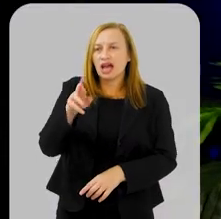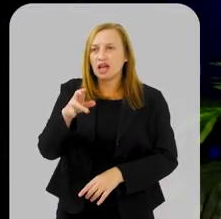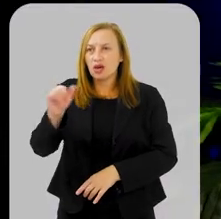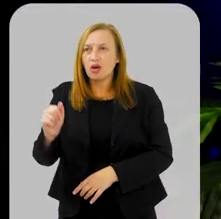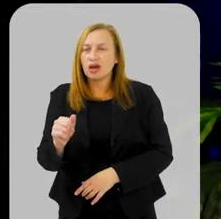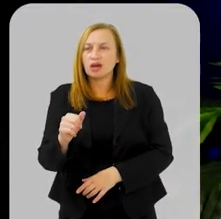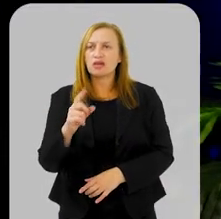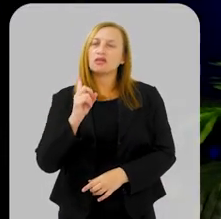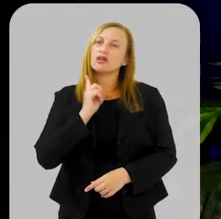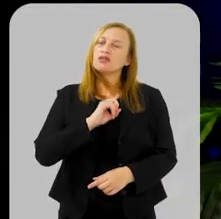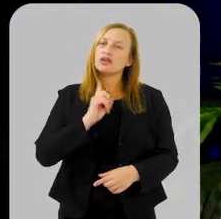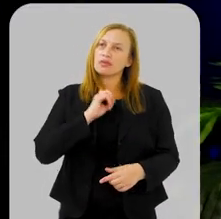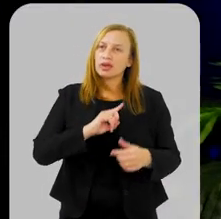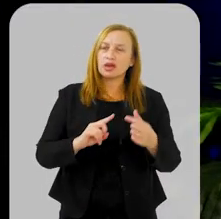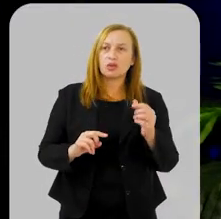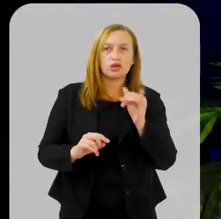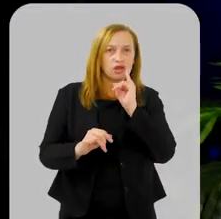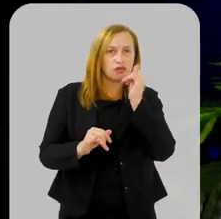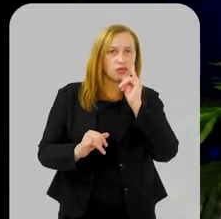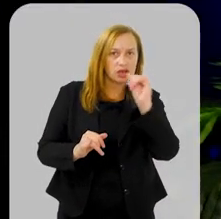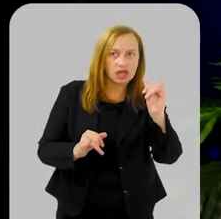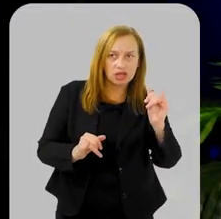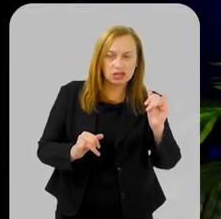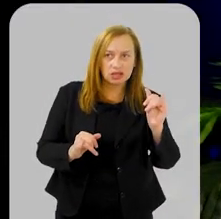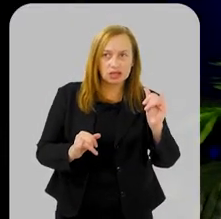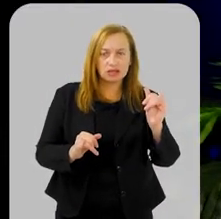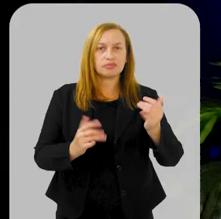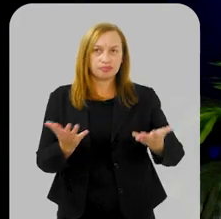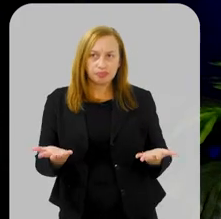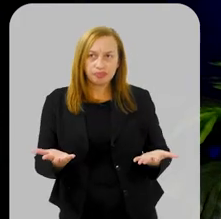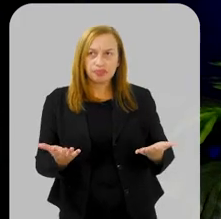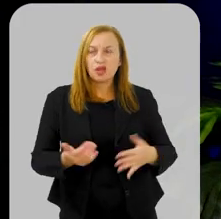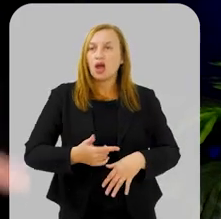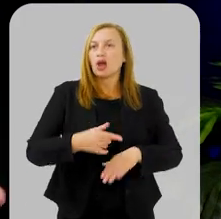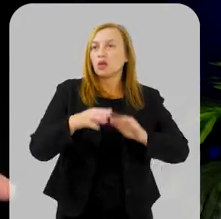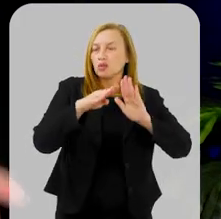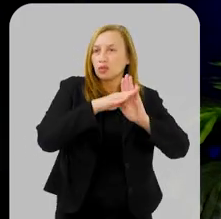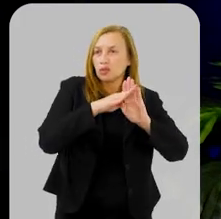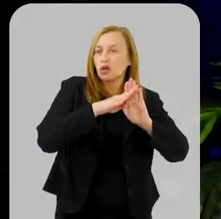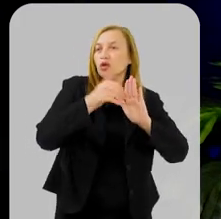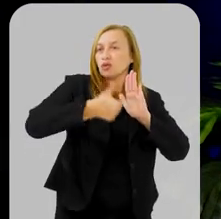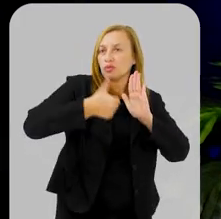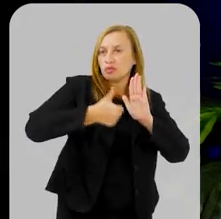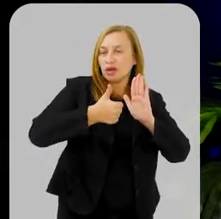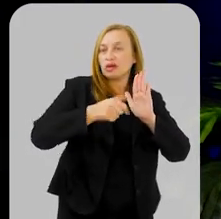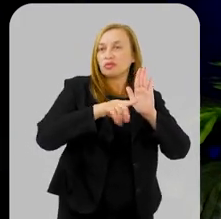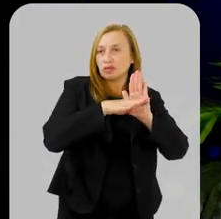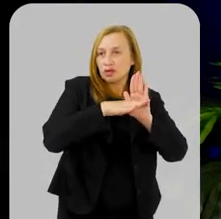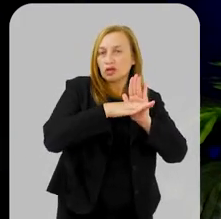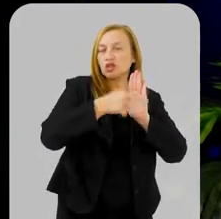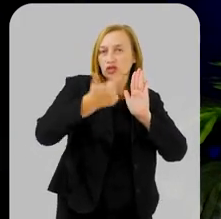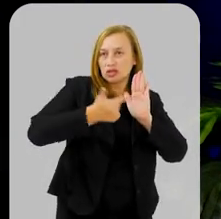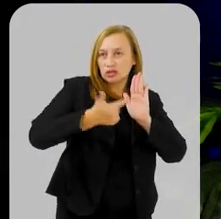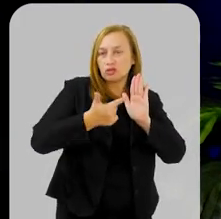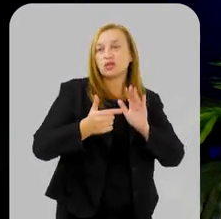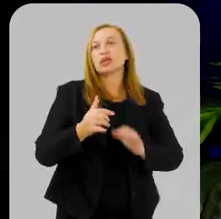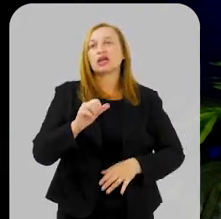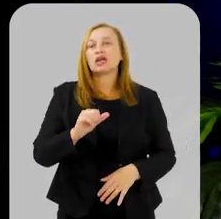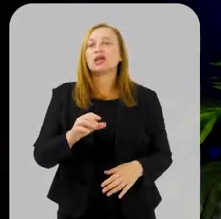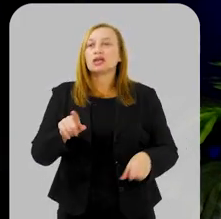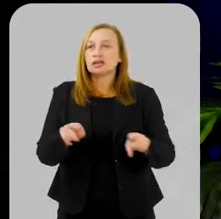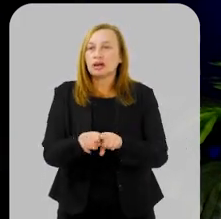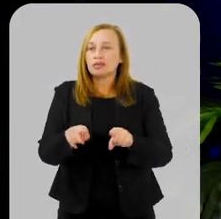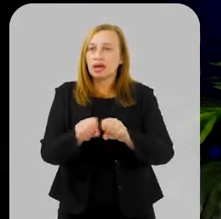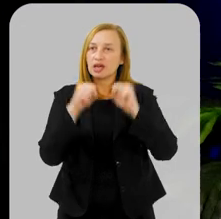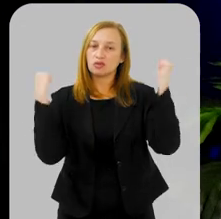Carioca, Fla-Flu no estádio do Flamengo, primeiro turno, no segundo turno, no estádio Fluminense. E